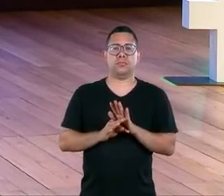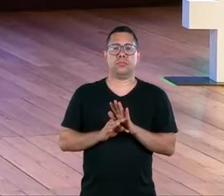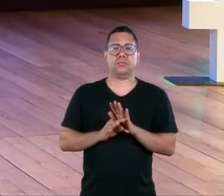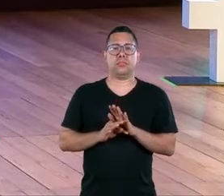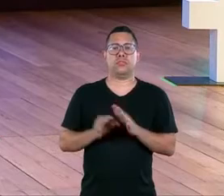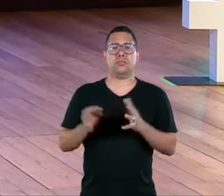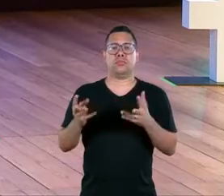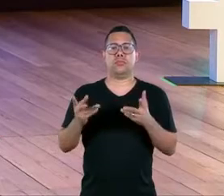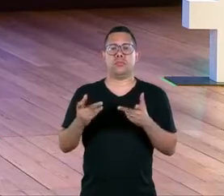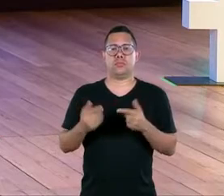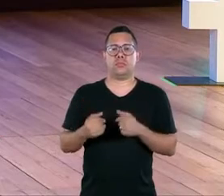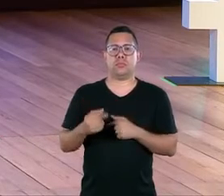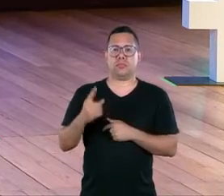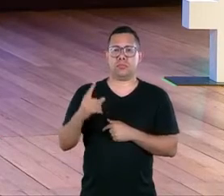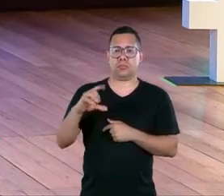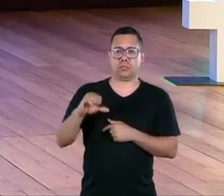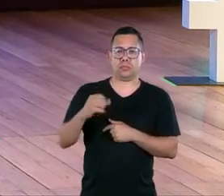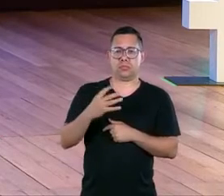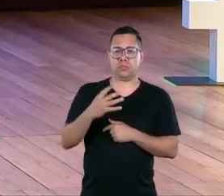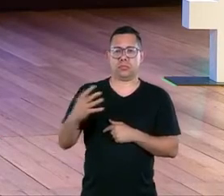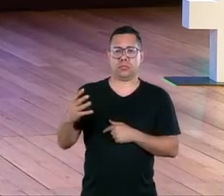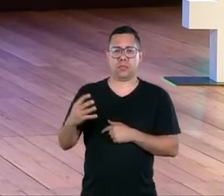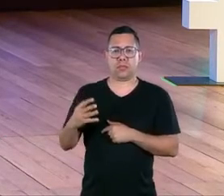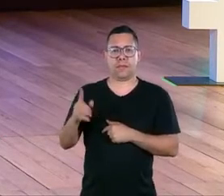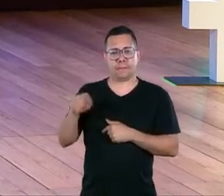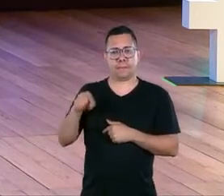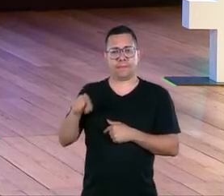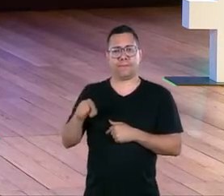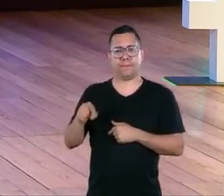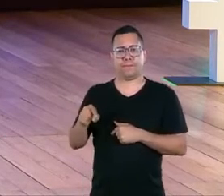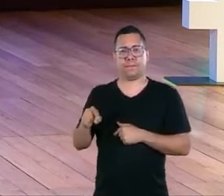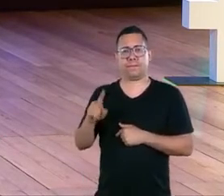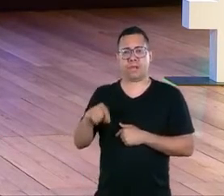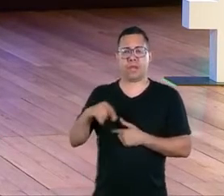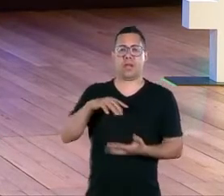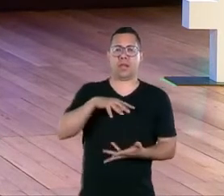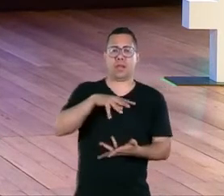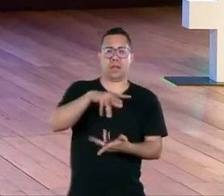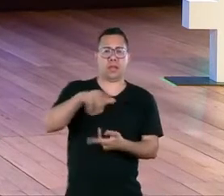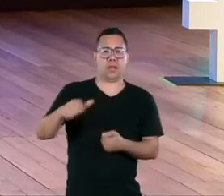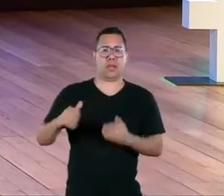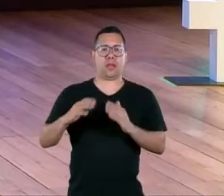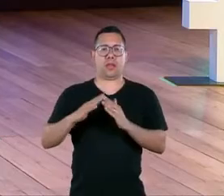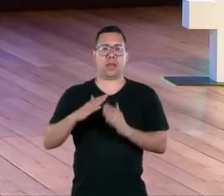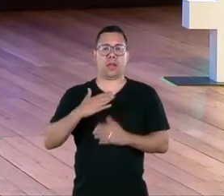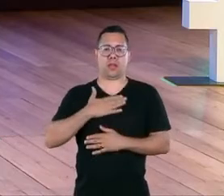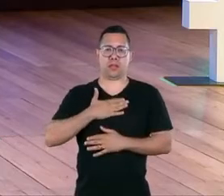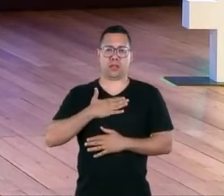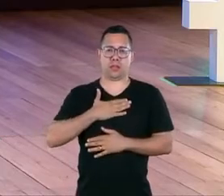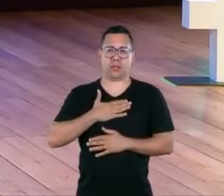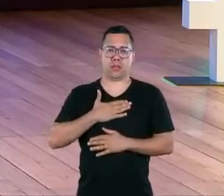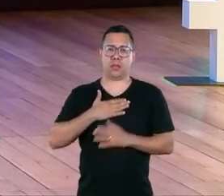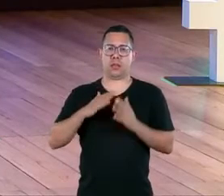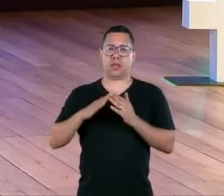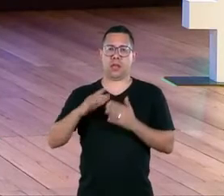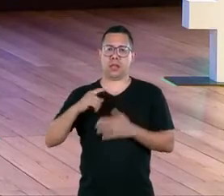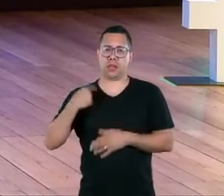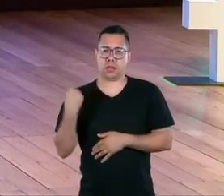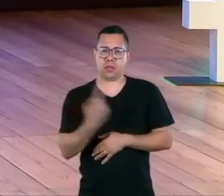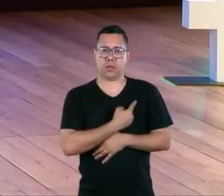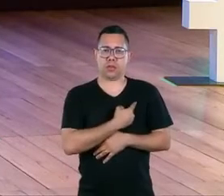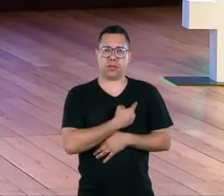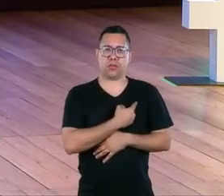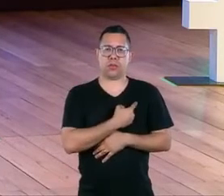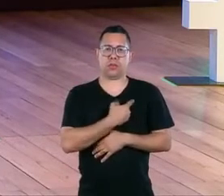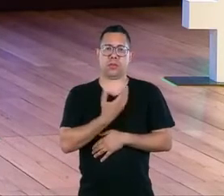escrito em 1944. Esse jardim é a nossa terra, a nossa casa comum, a habitação fraternal